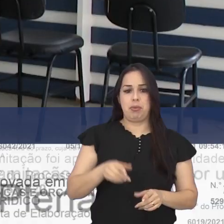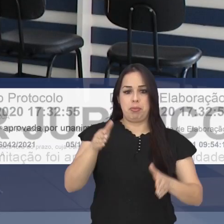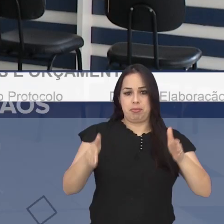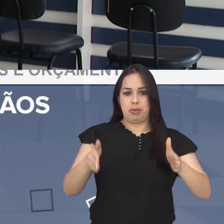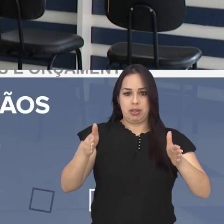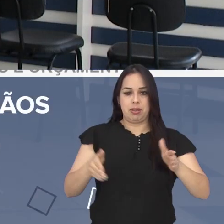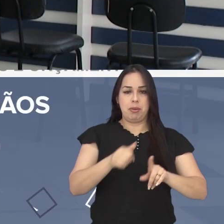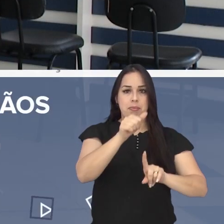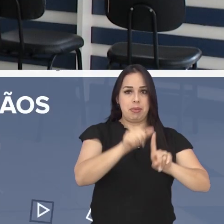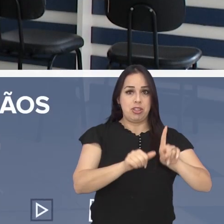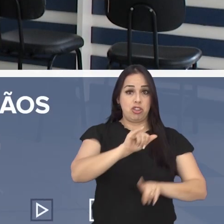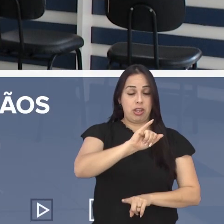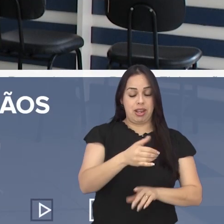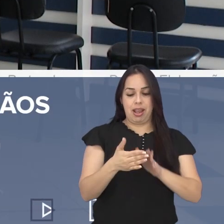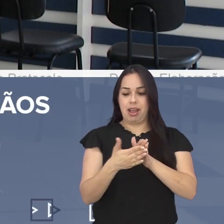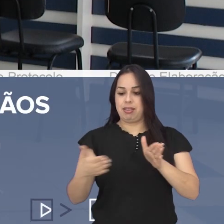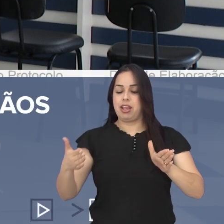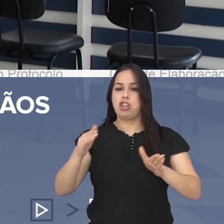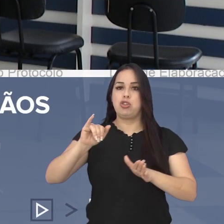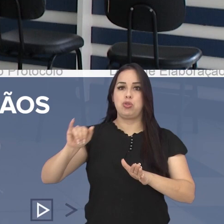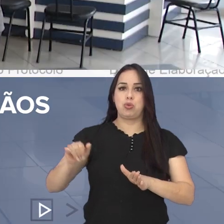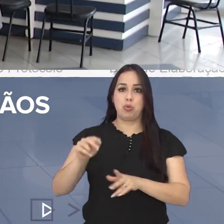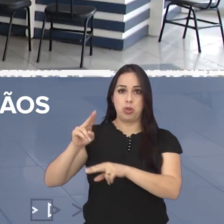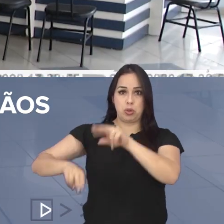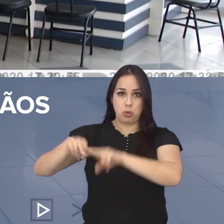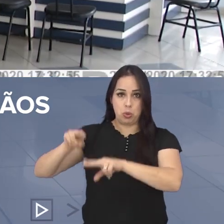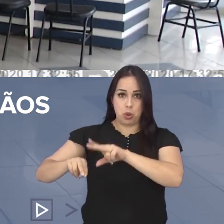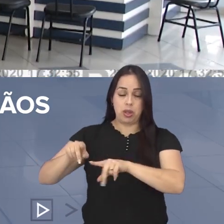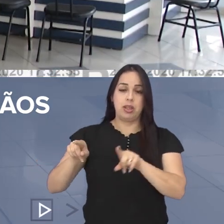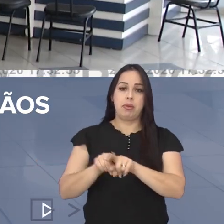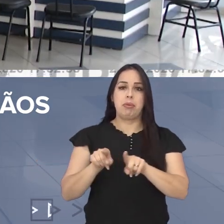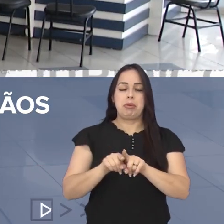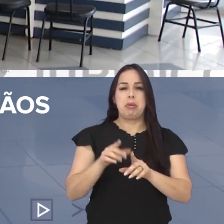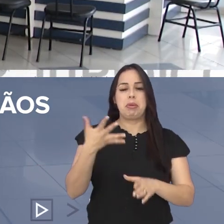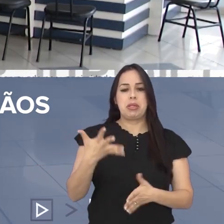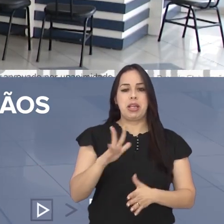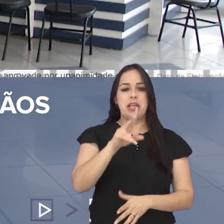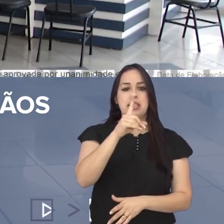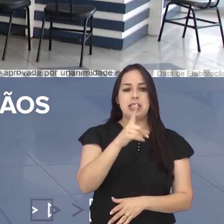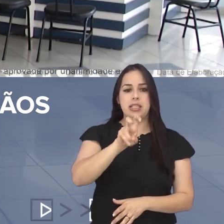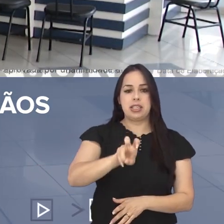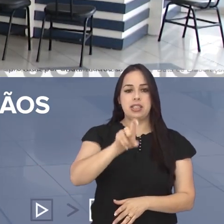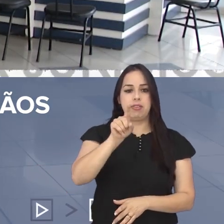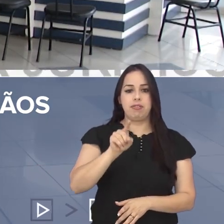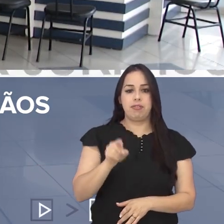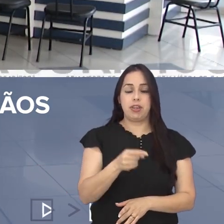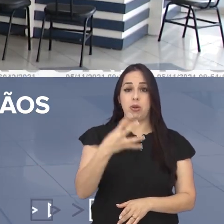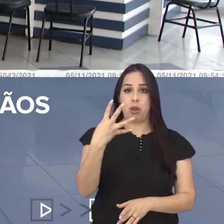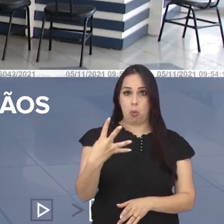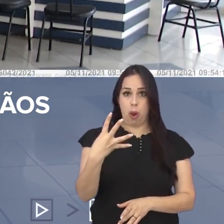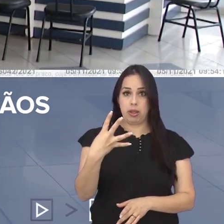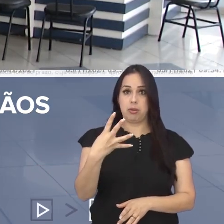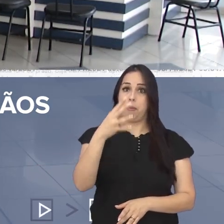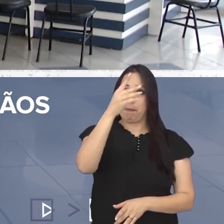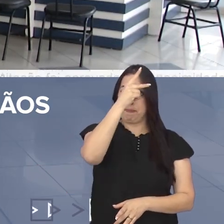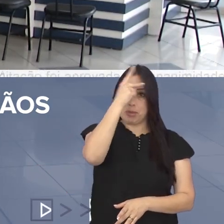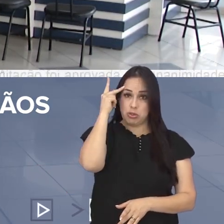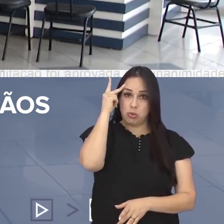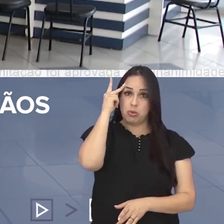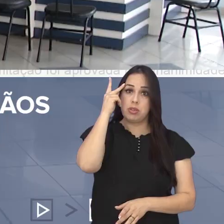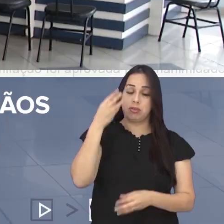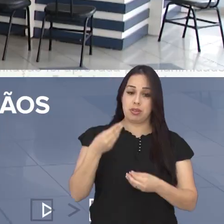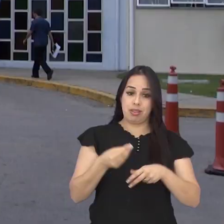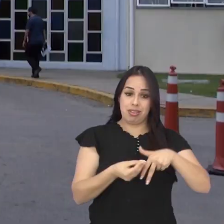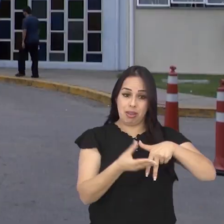entre os meses de Janeiro e Junho deste ano a quantidade de doadores foi de 15,4 pessoas por